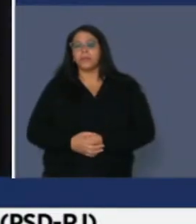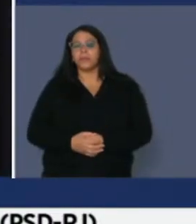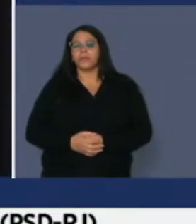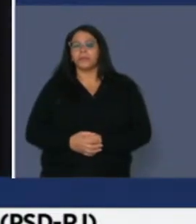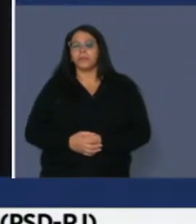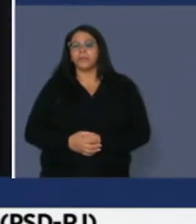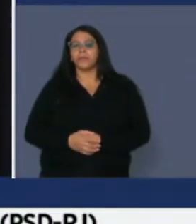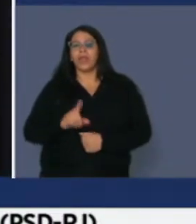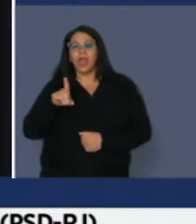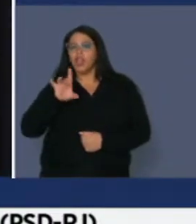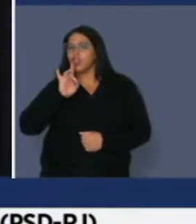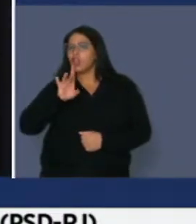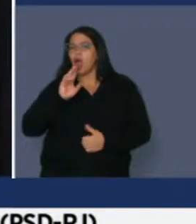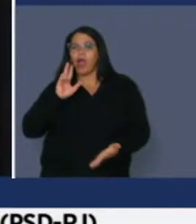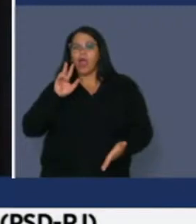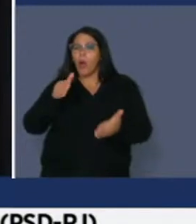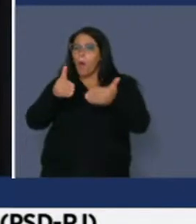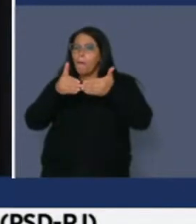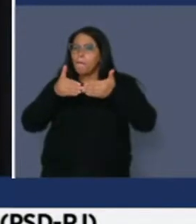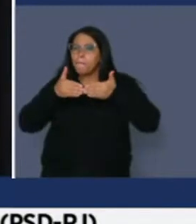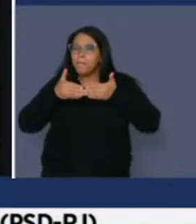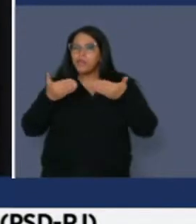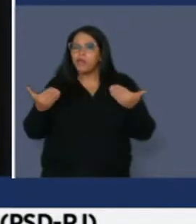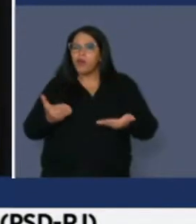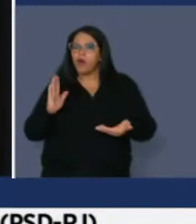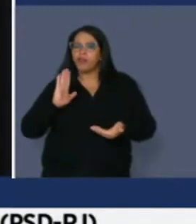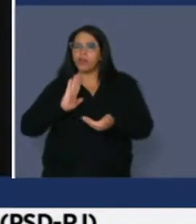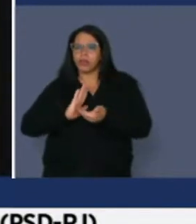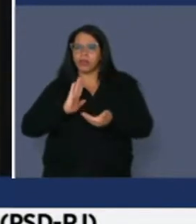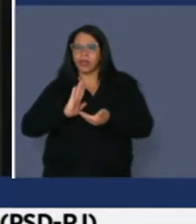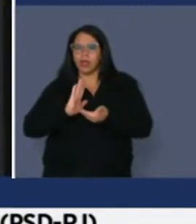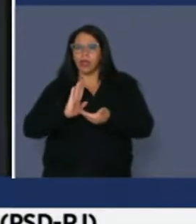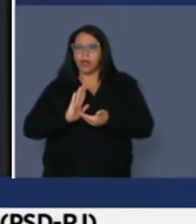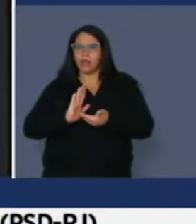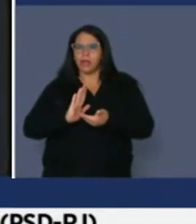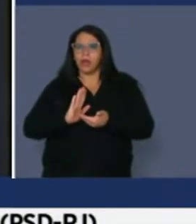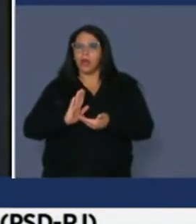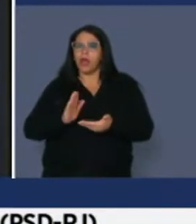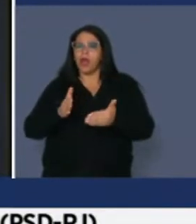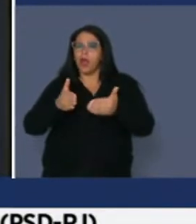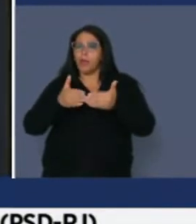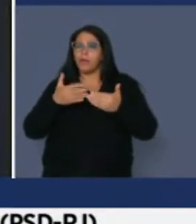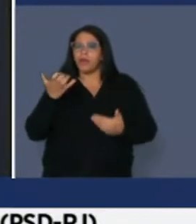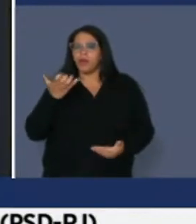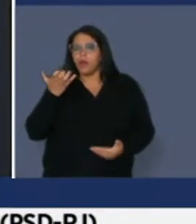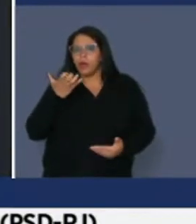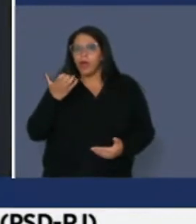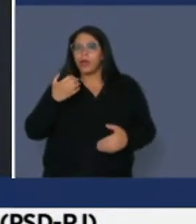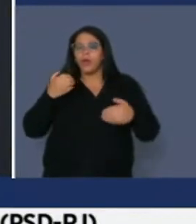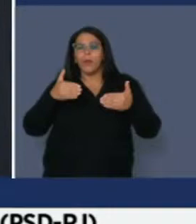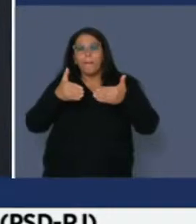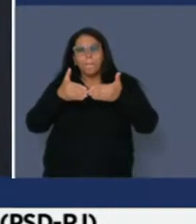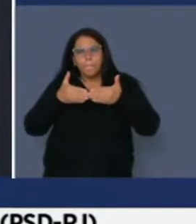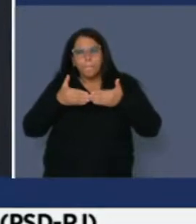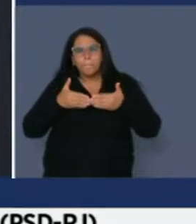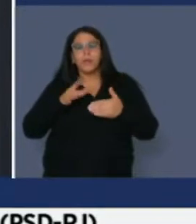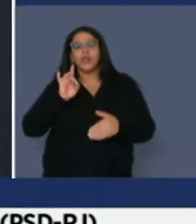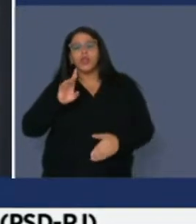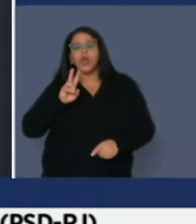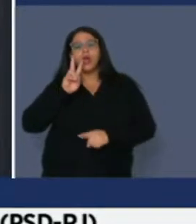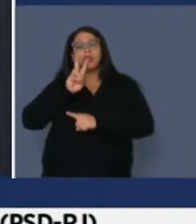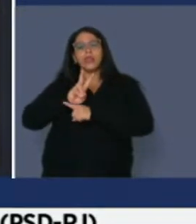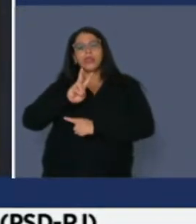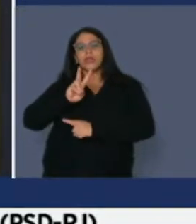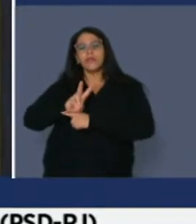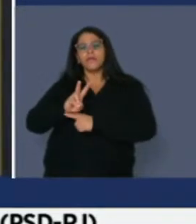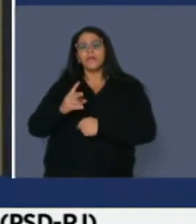E é só isso que eu venho pedir nesta casa. É só isso que eu quero, é só isso que eu peço.